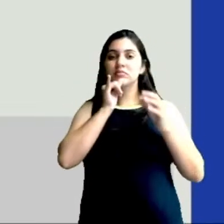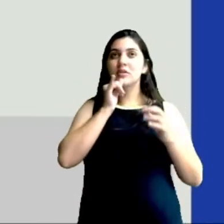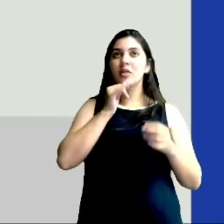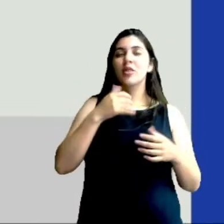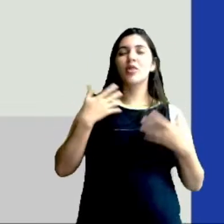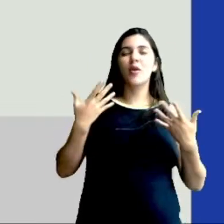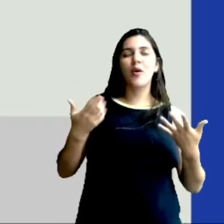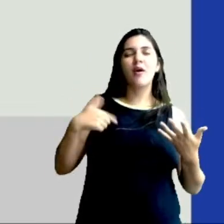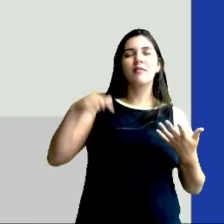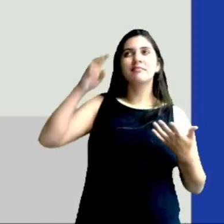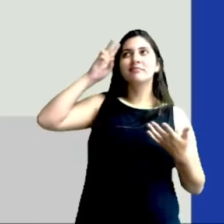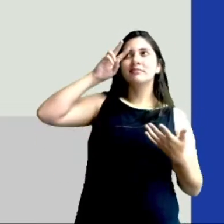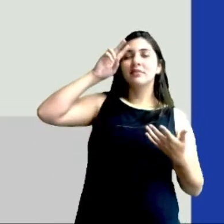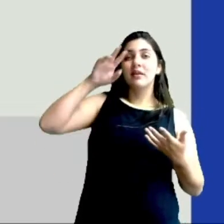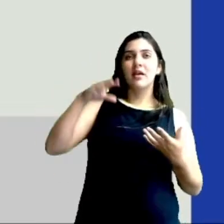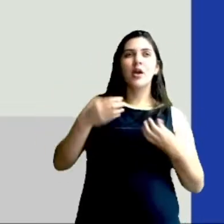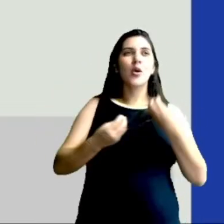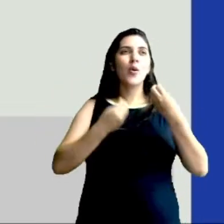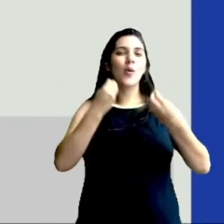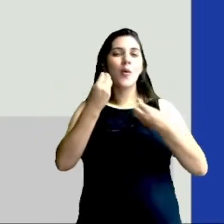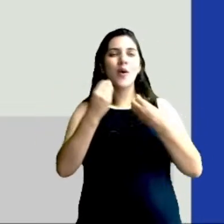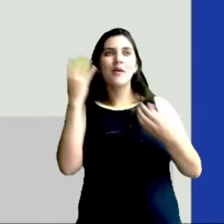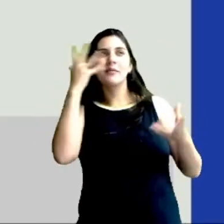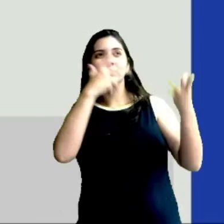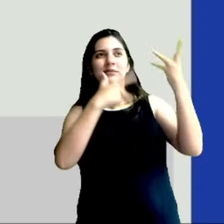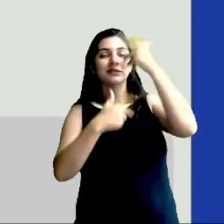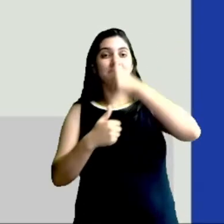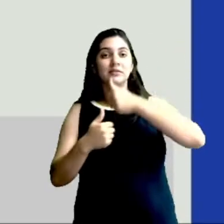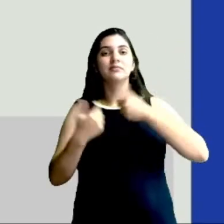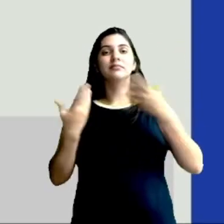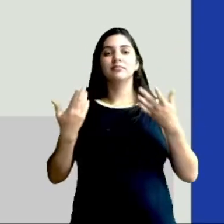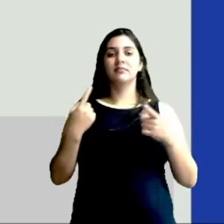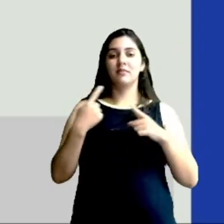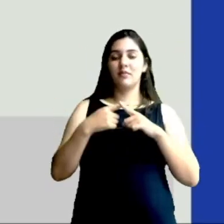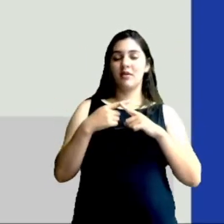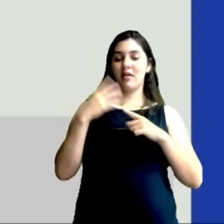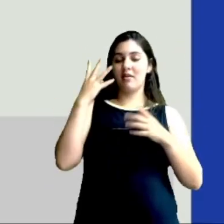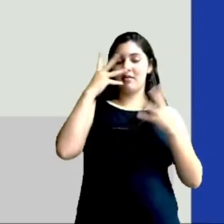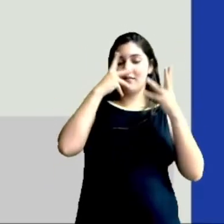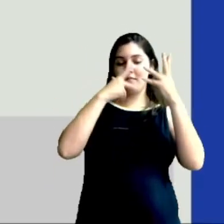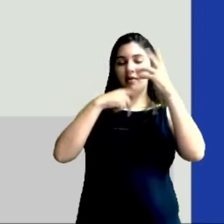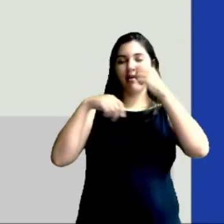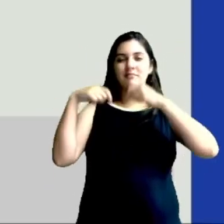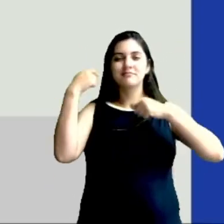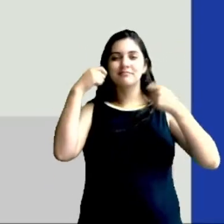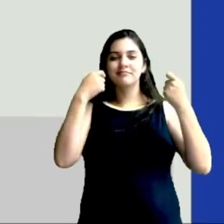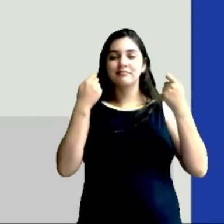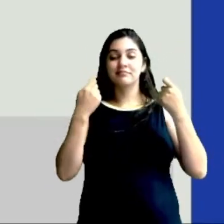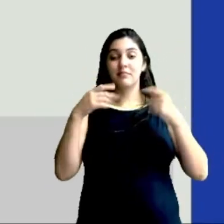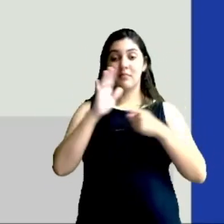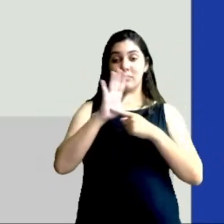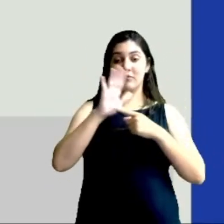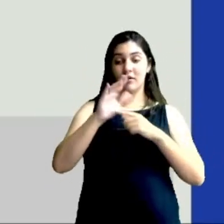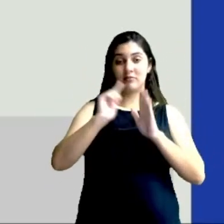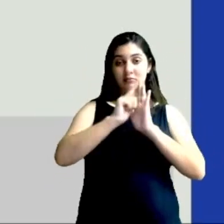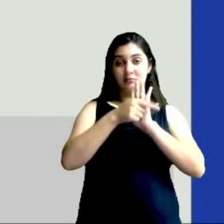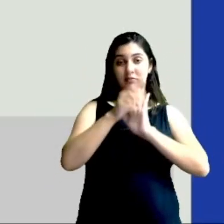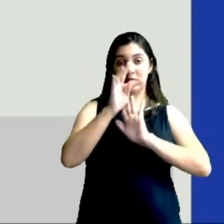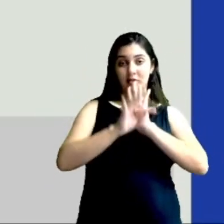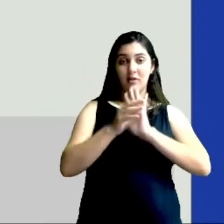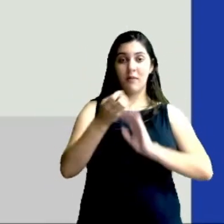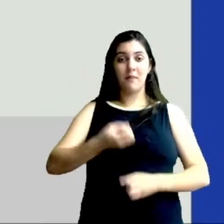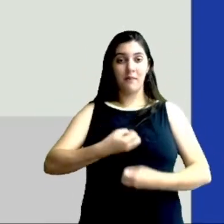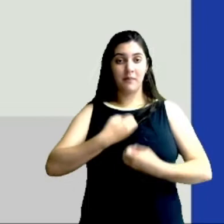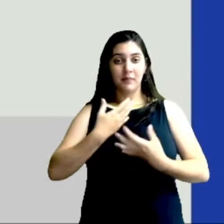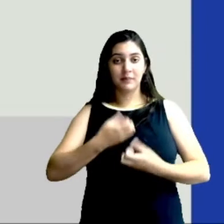você me lembrei disso a como isso é tão bonito se a beleza e estética aqui é muito bem retratada no gênero literário